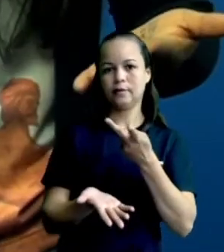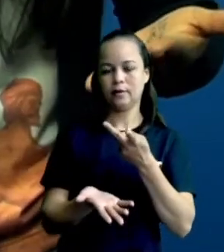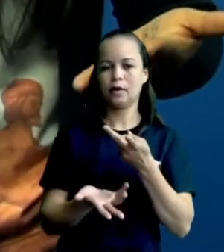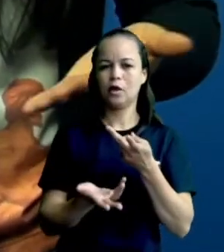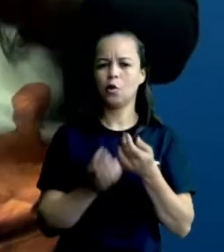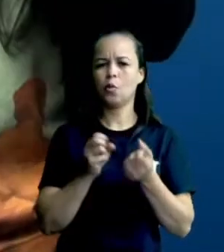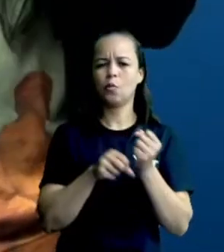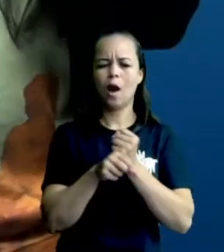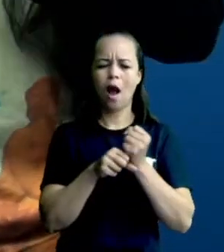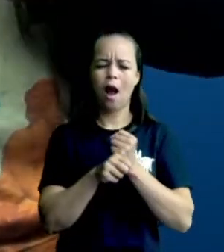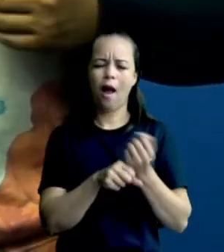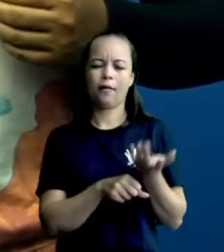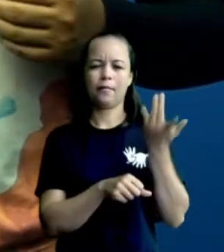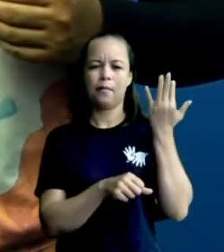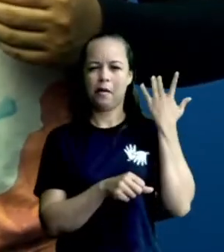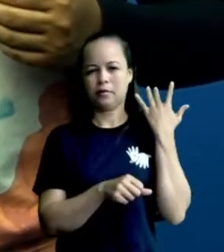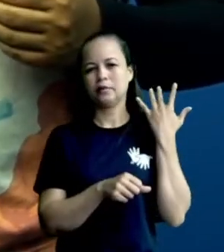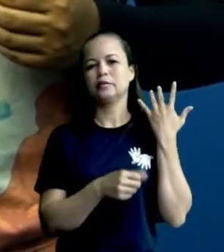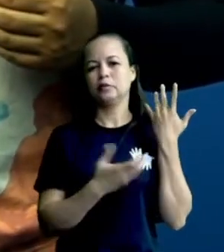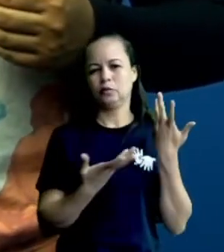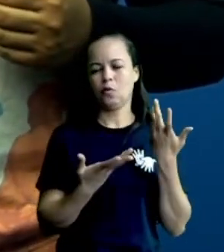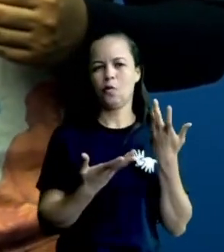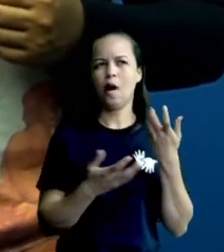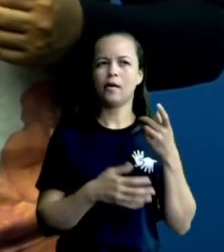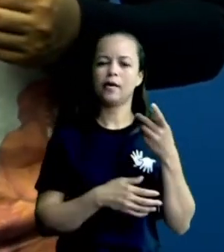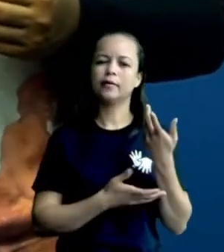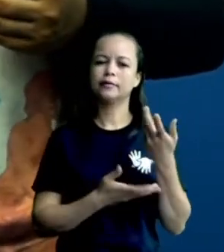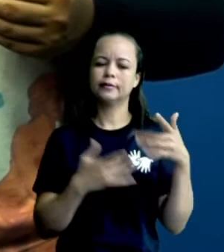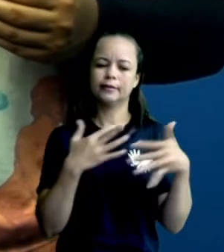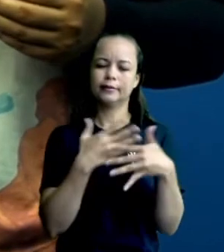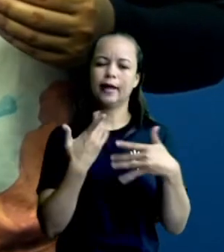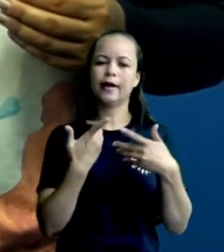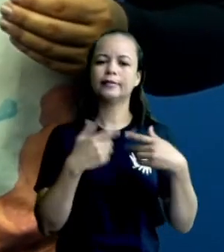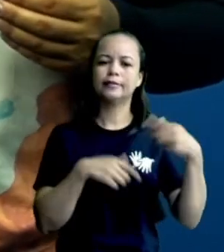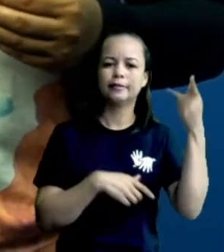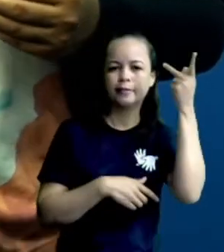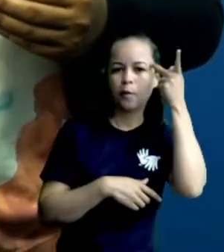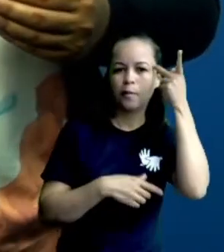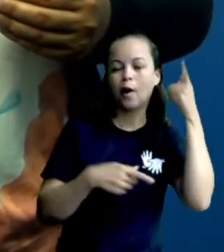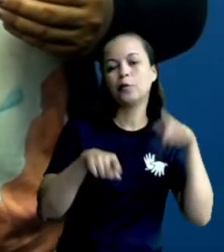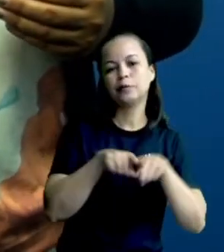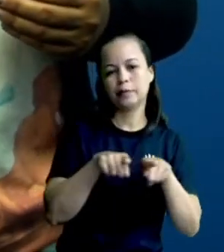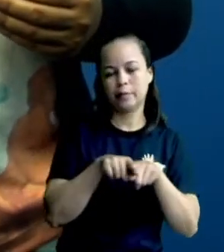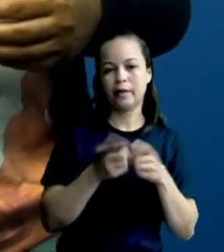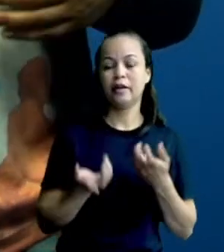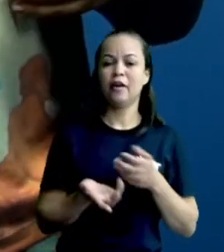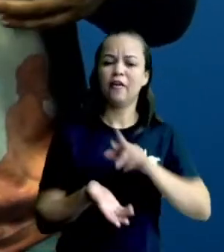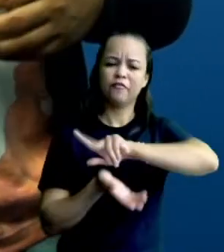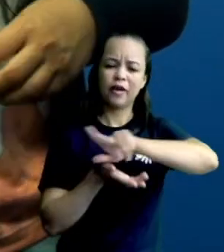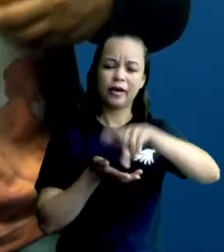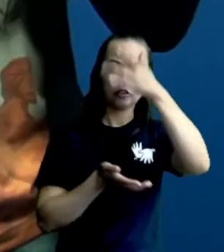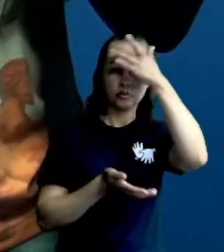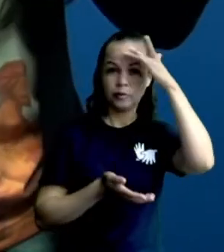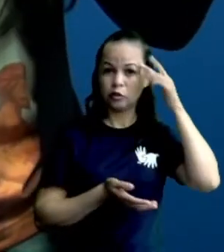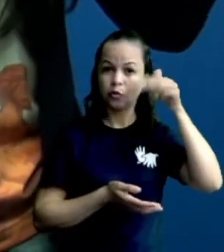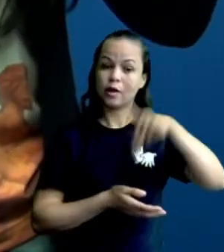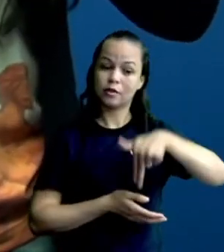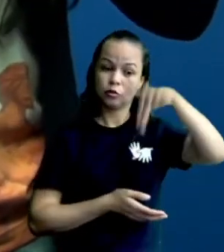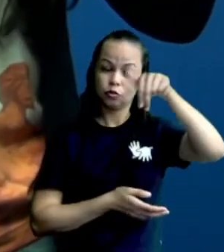há muitos anos com a cidade de São Paulo, tá certo? Muitos nordestinos